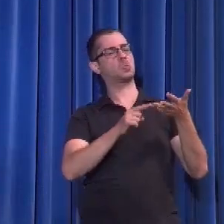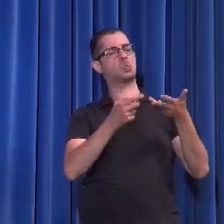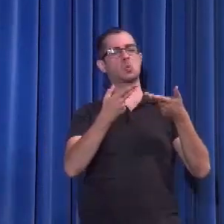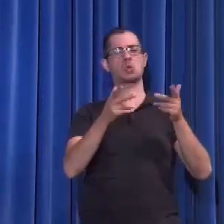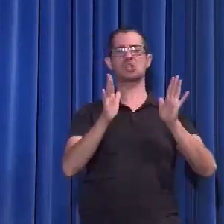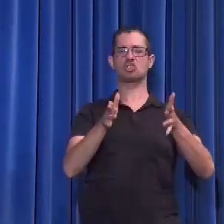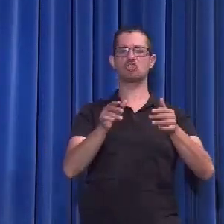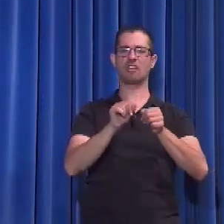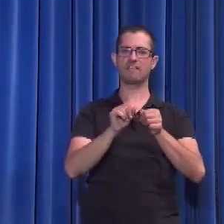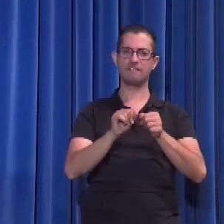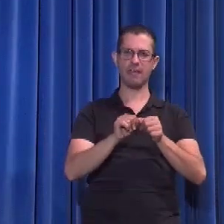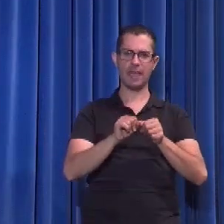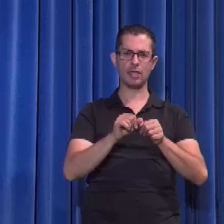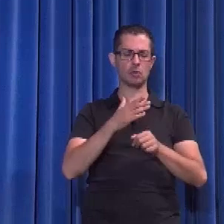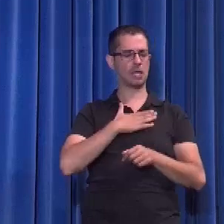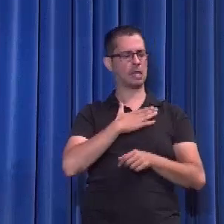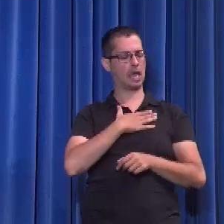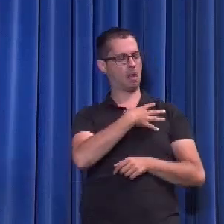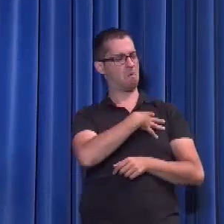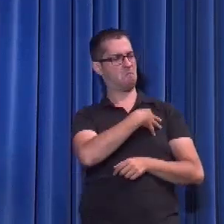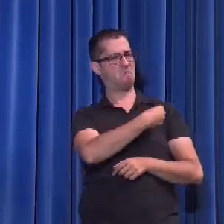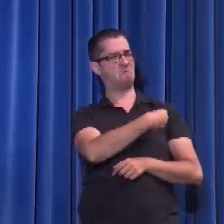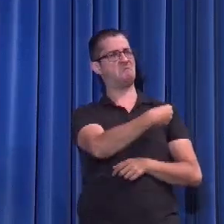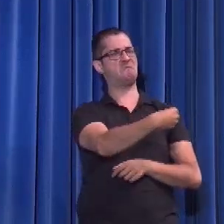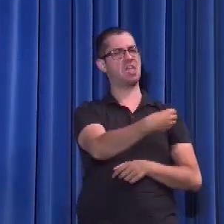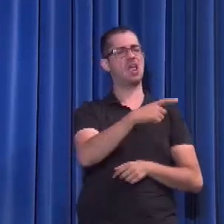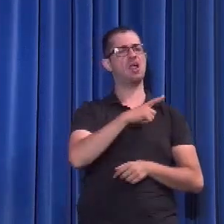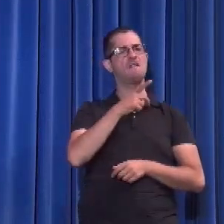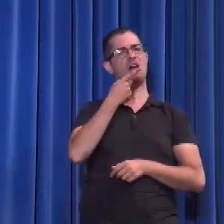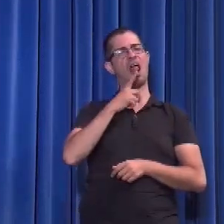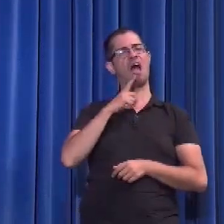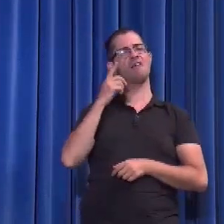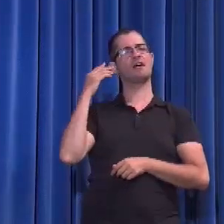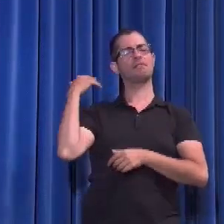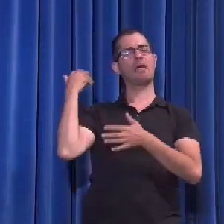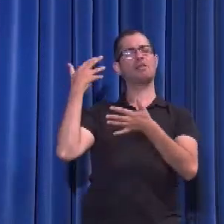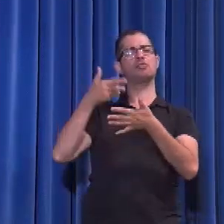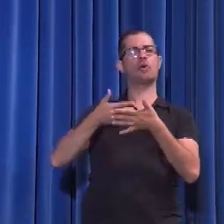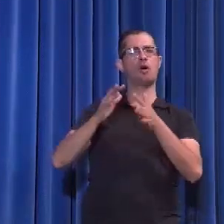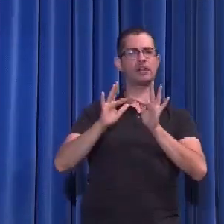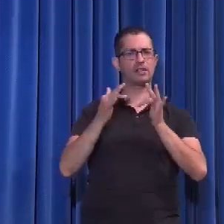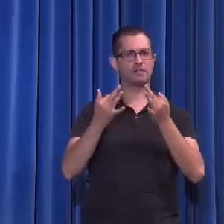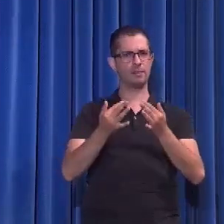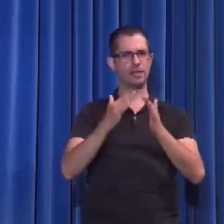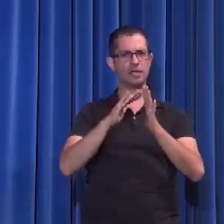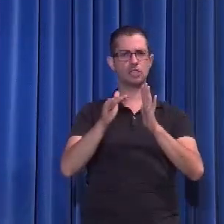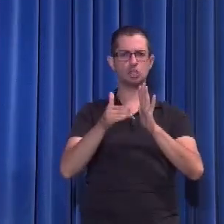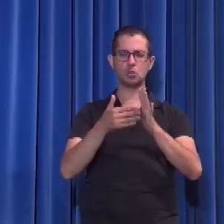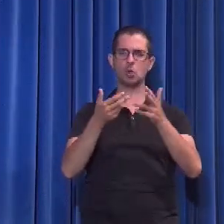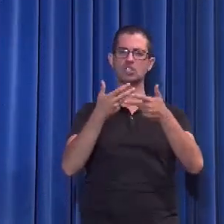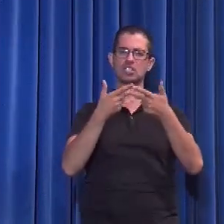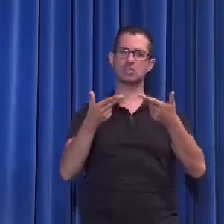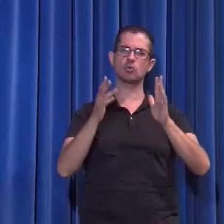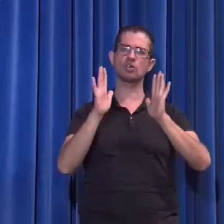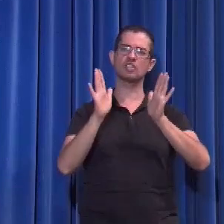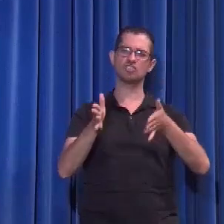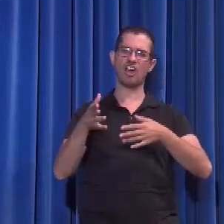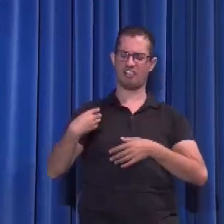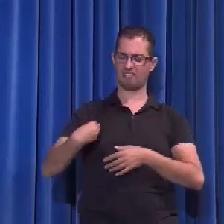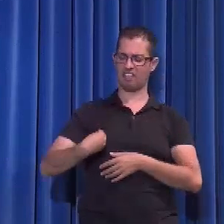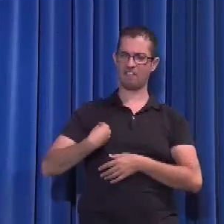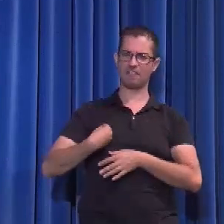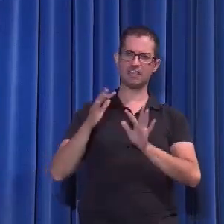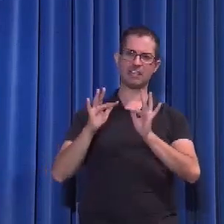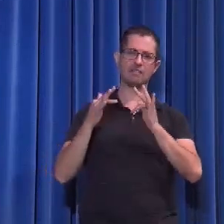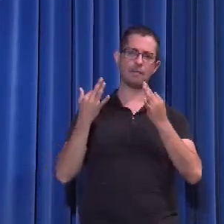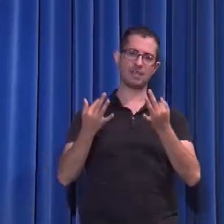filho, qual era o histórico da sua família, de tudo os feitos da sua família. E